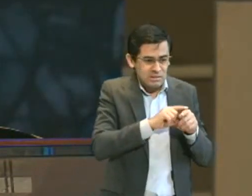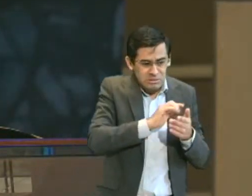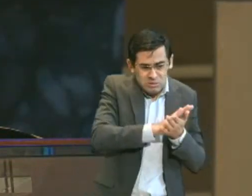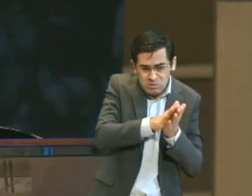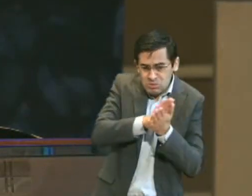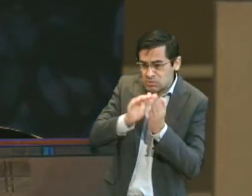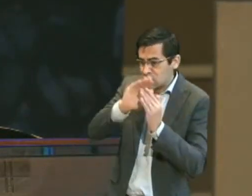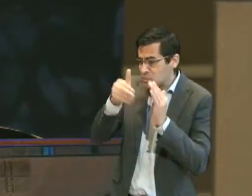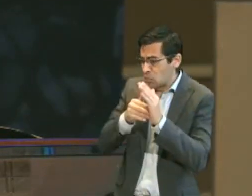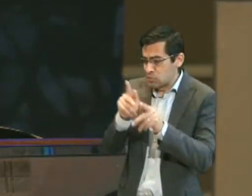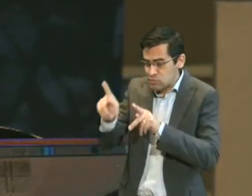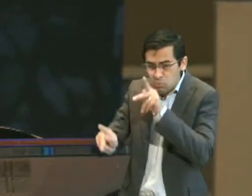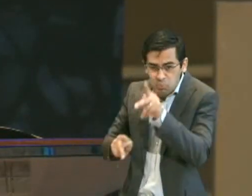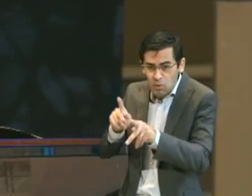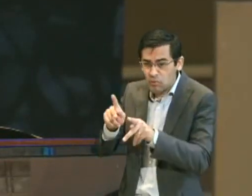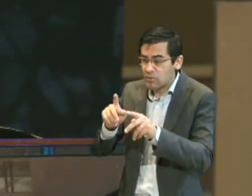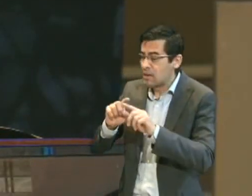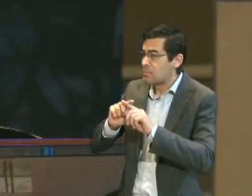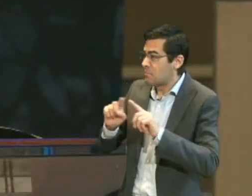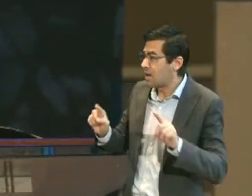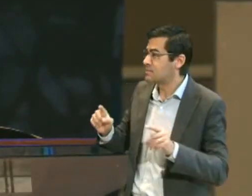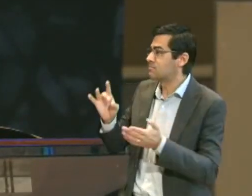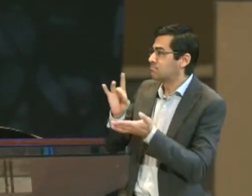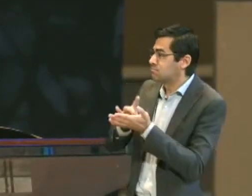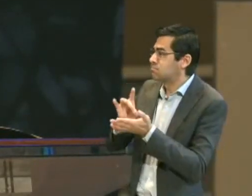os filhos. E disseste: